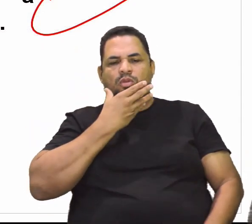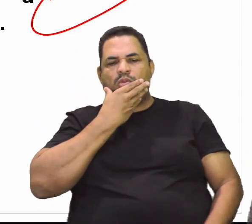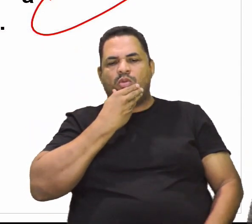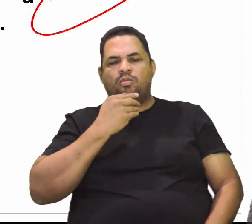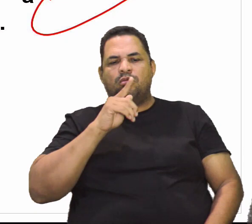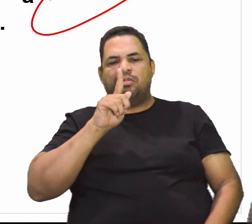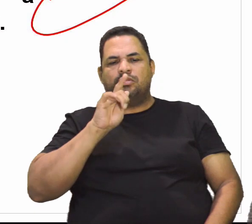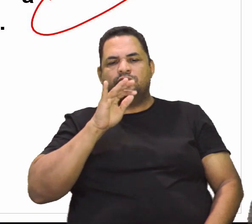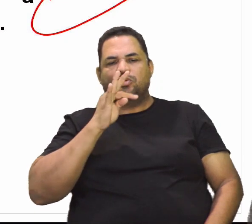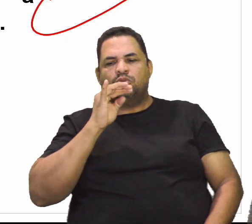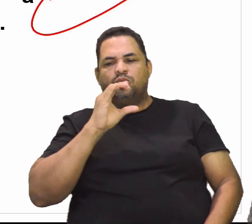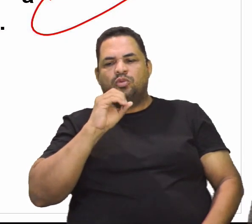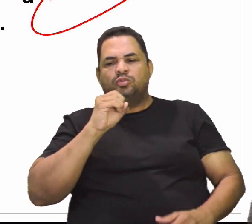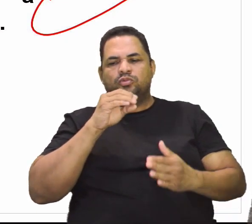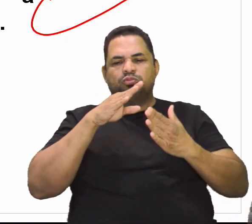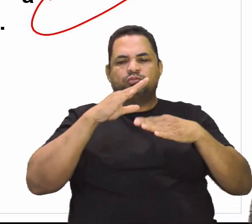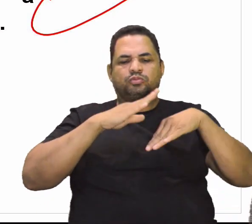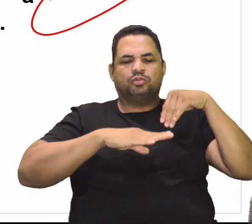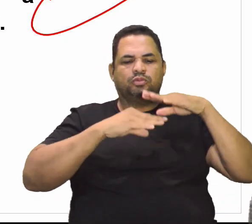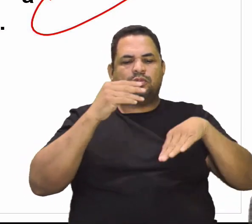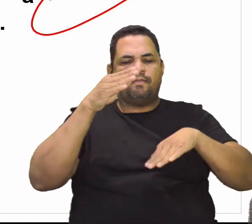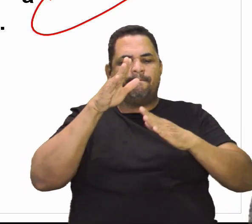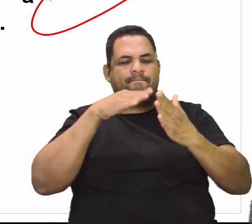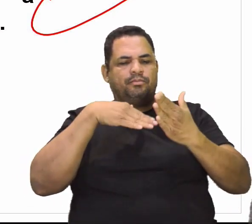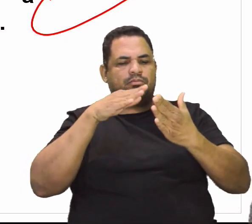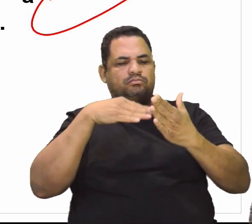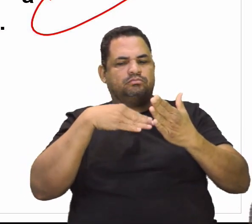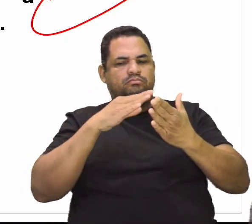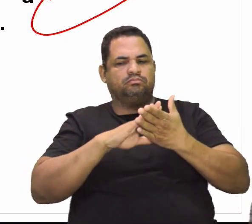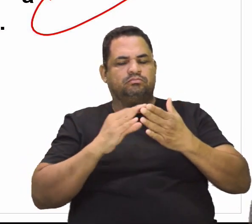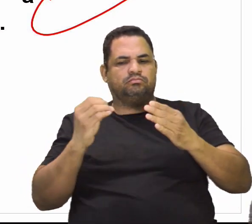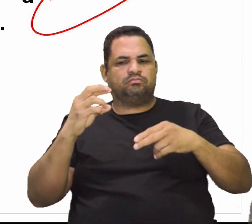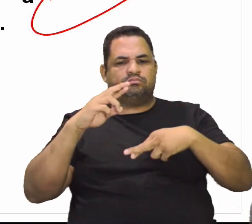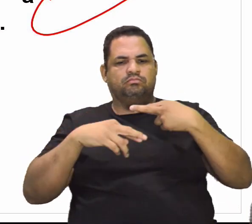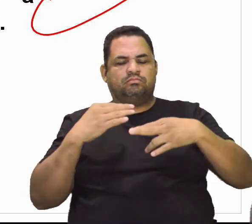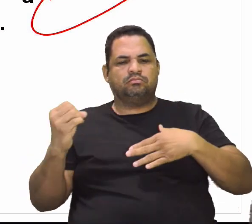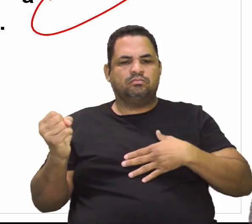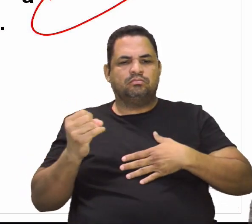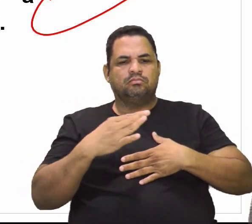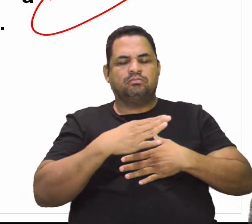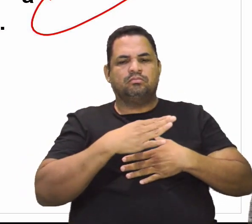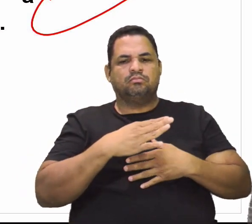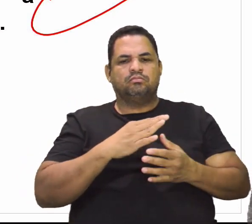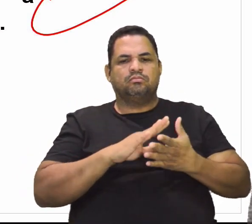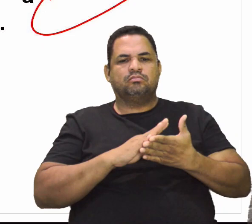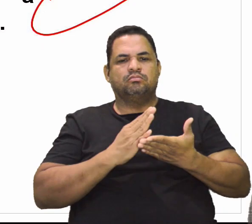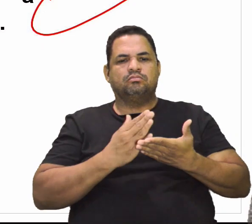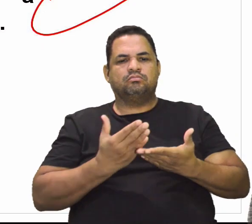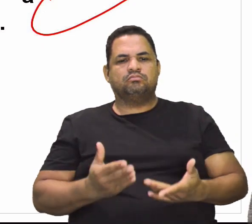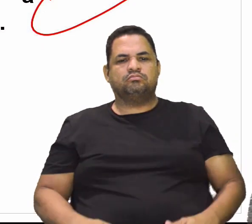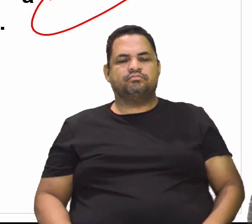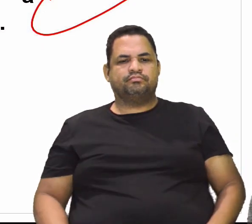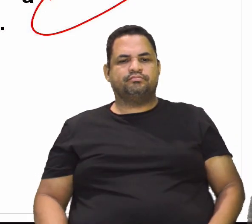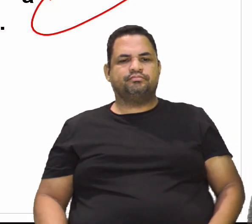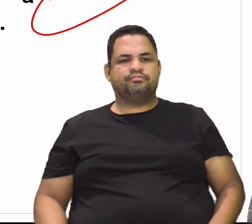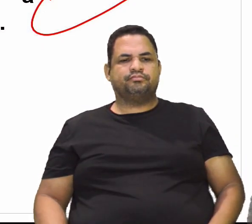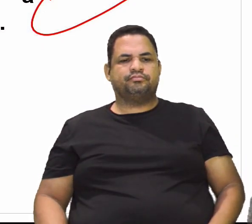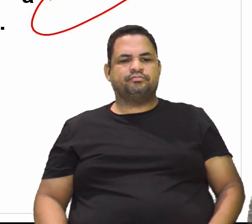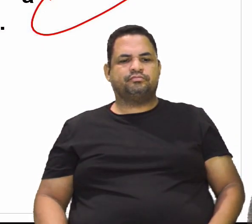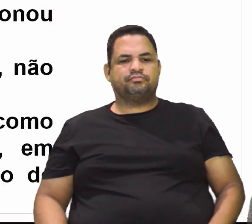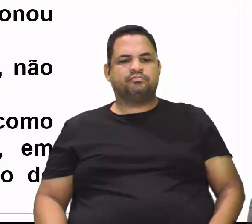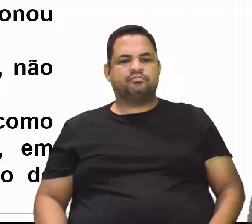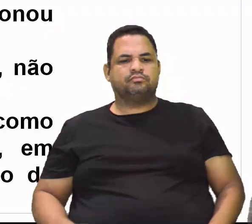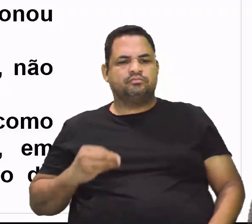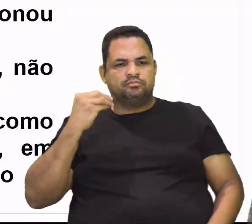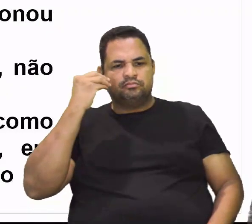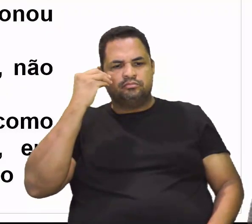um grande pintor renascentista, inicia essa saga. Foram experimentados,